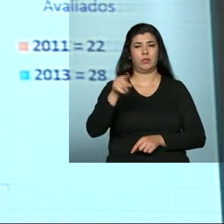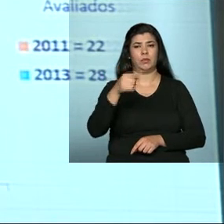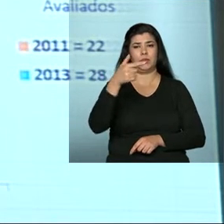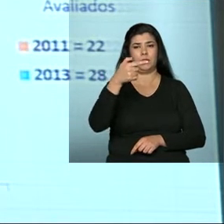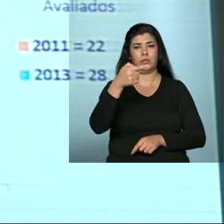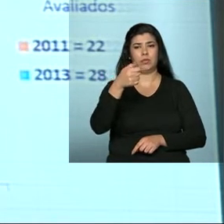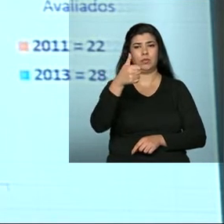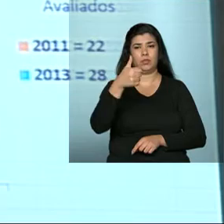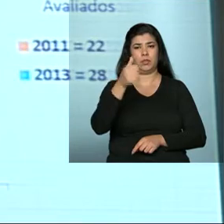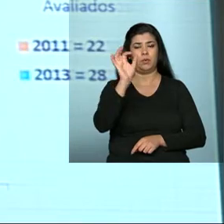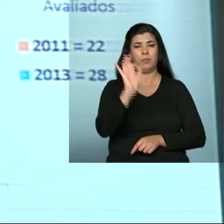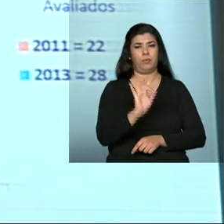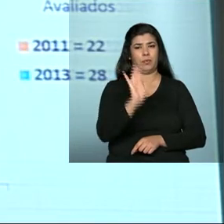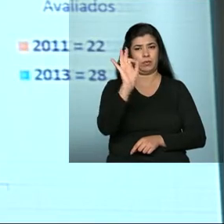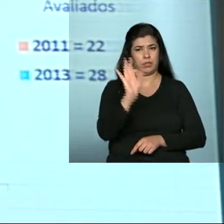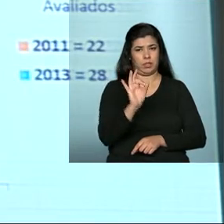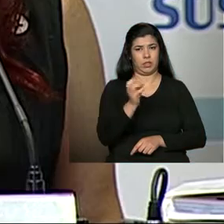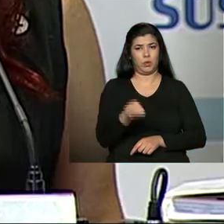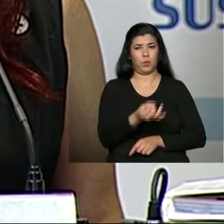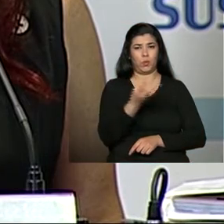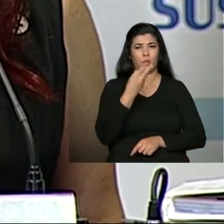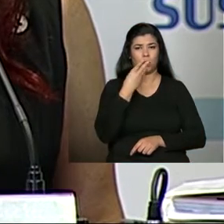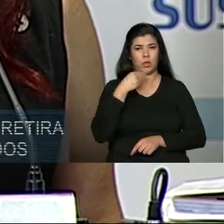13,71% do teor de sódio. Próximo.